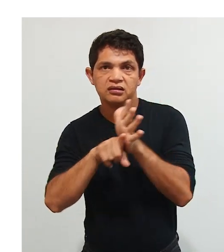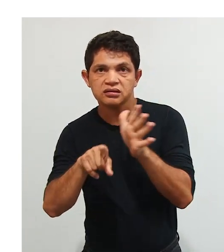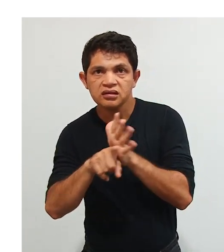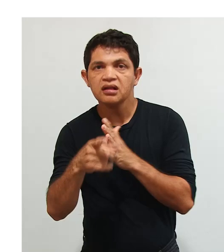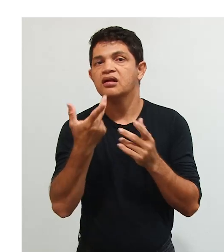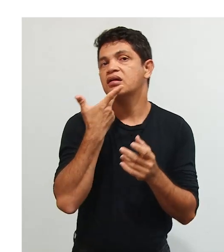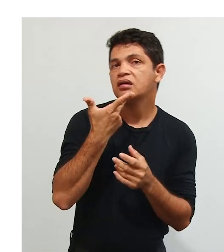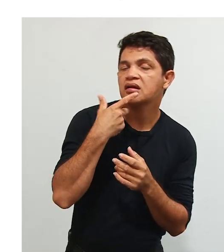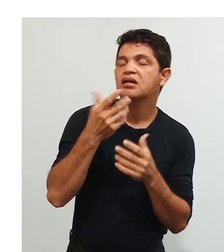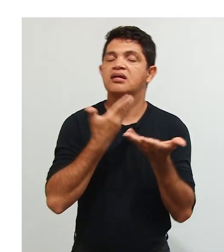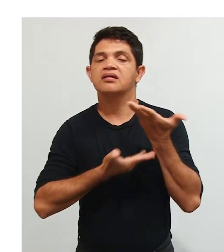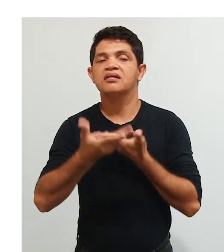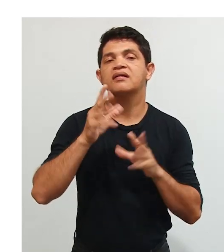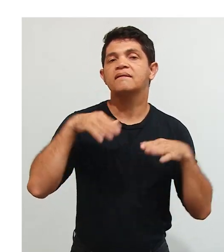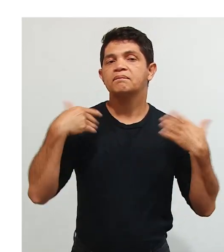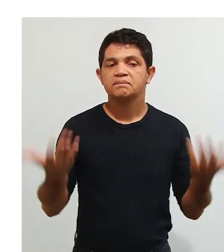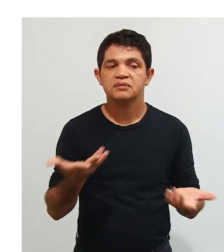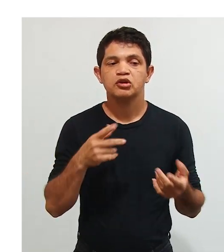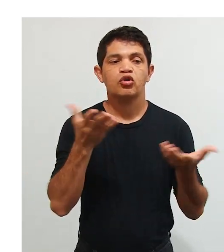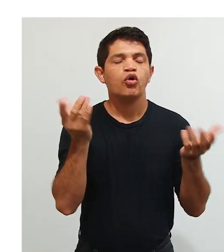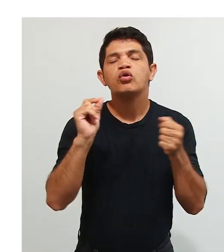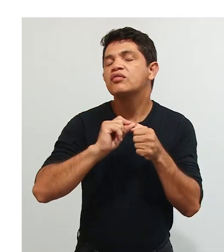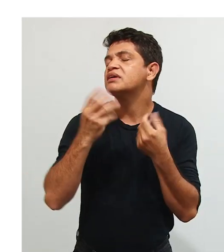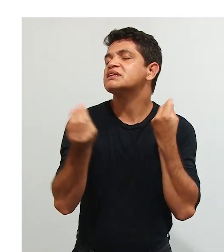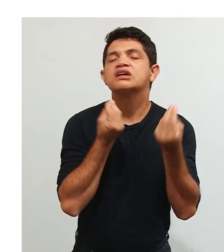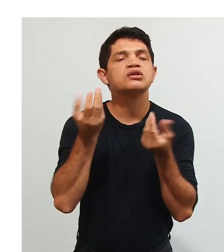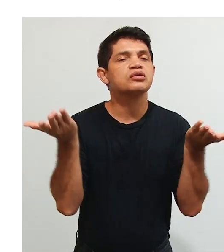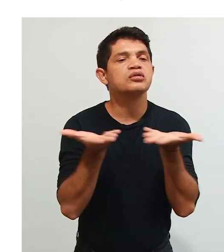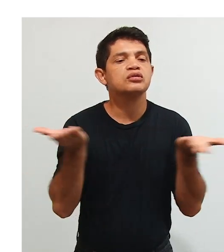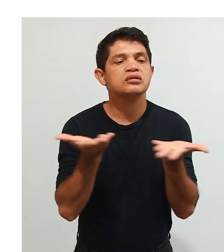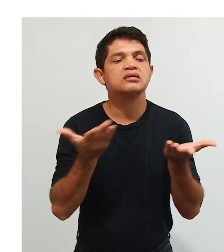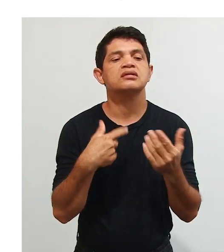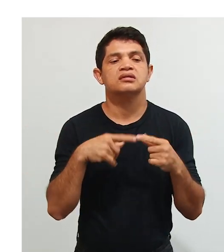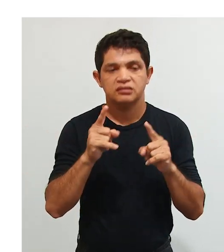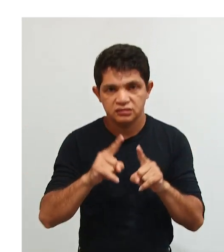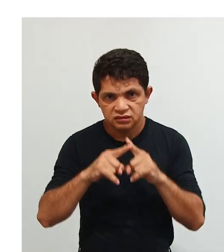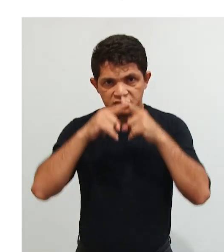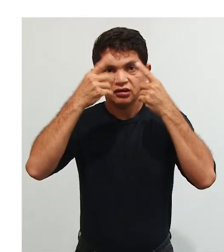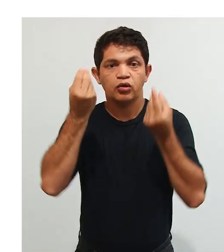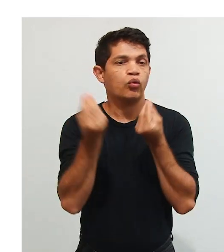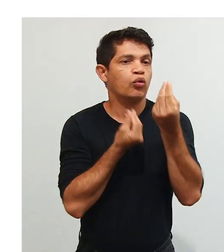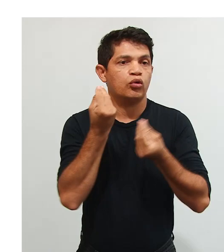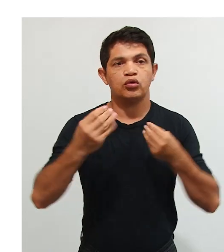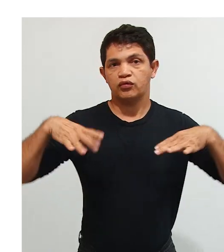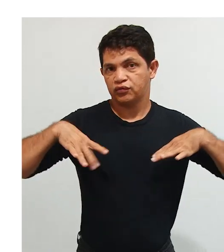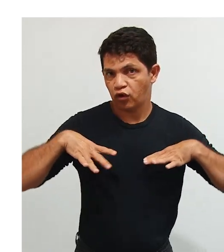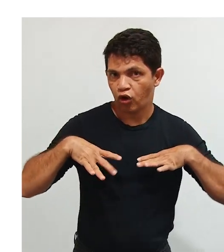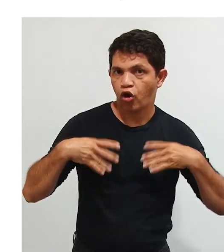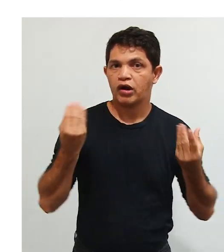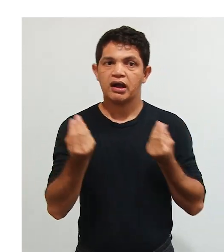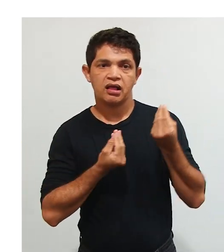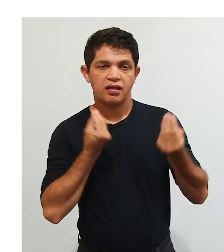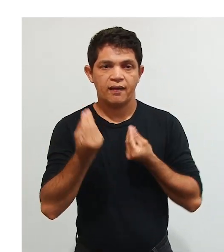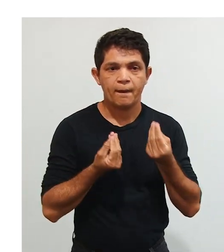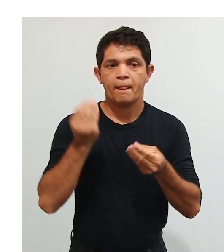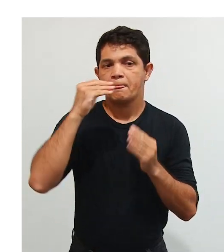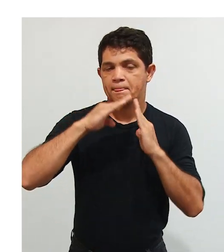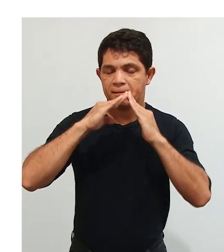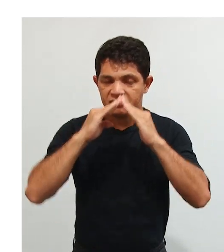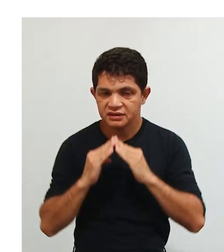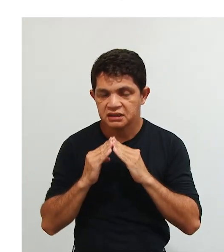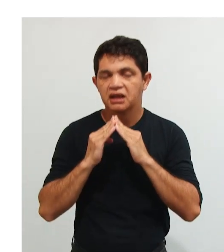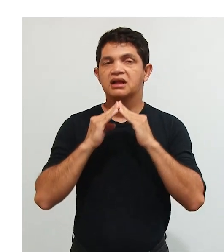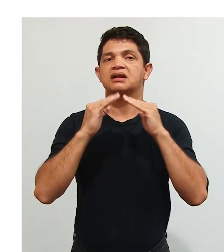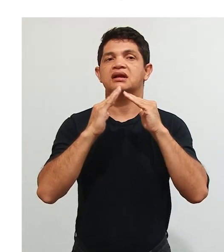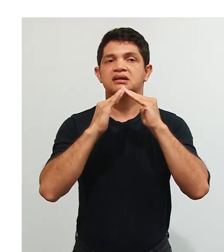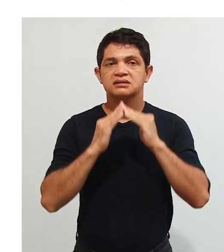E ele também, né? Então, o que vamos fazer hoje? Os dois pensando, ai, por favor, diga que quer ficar aqui em casa assistindo